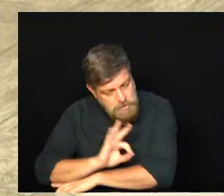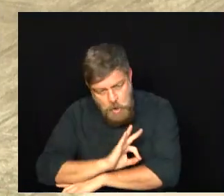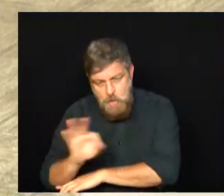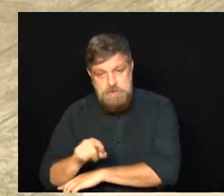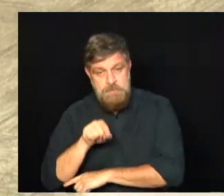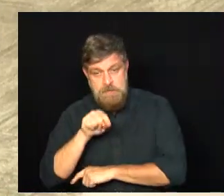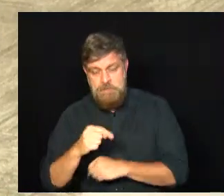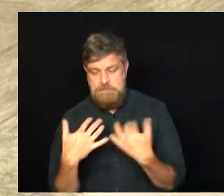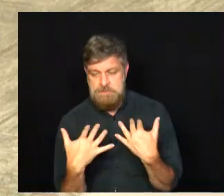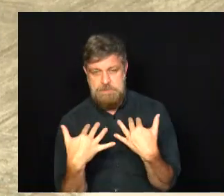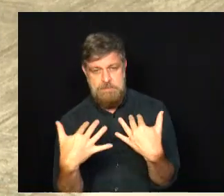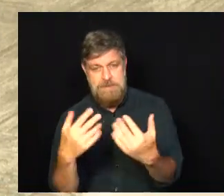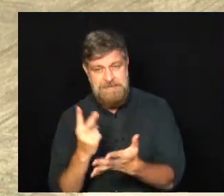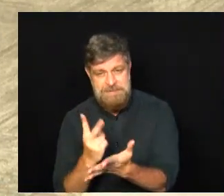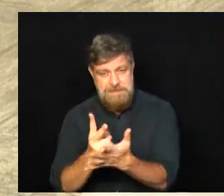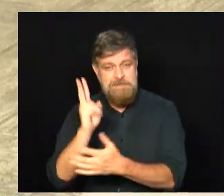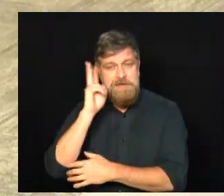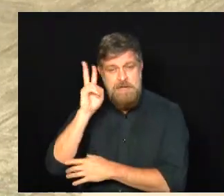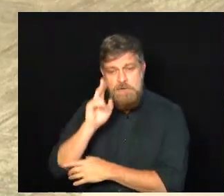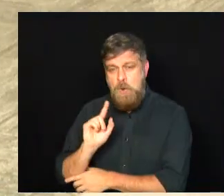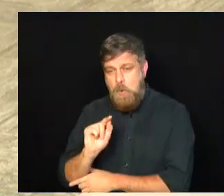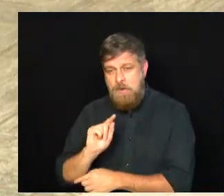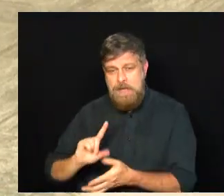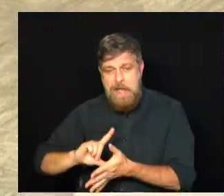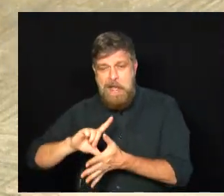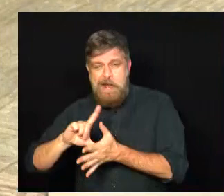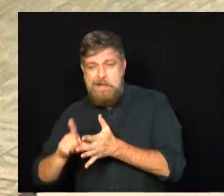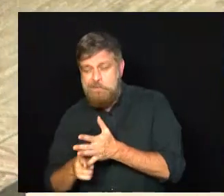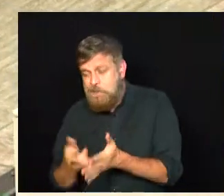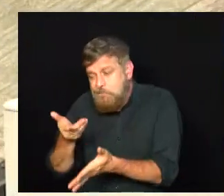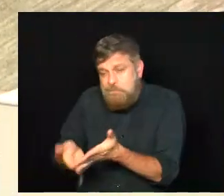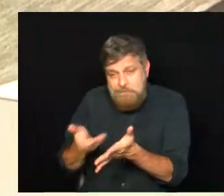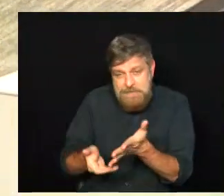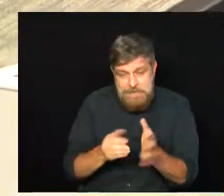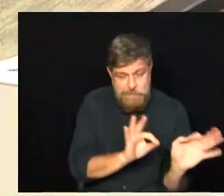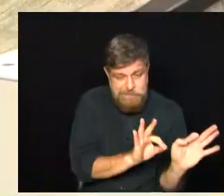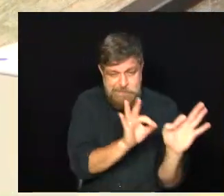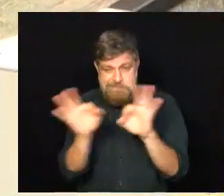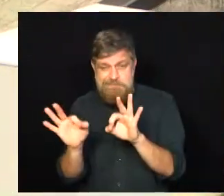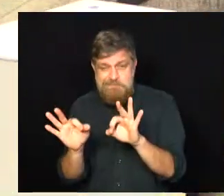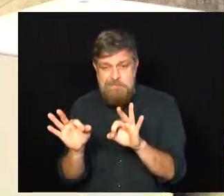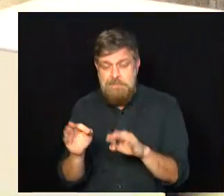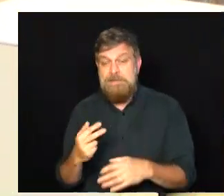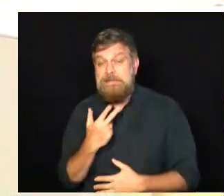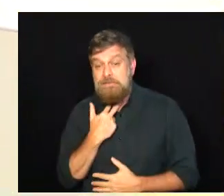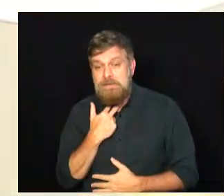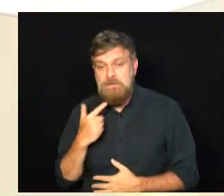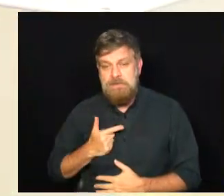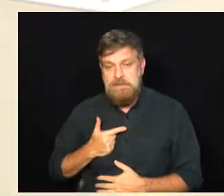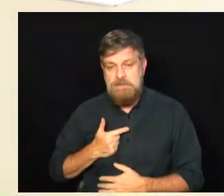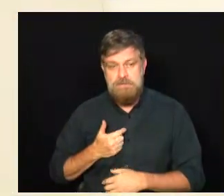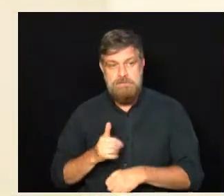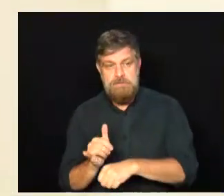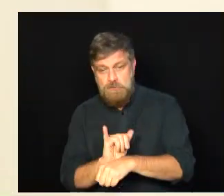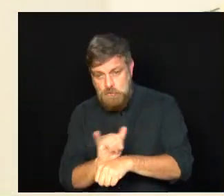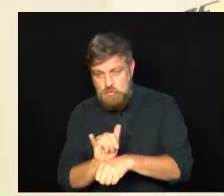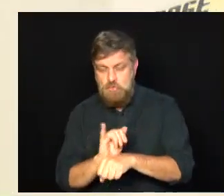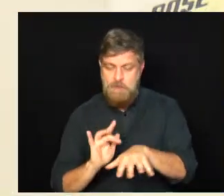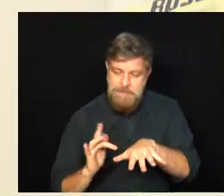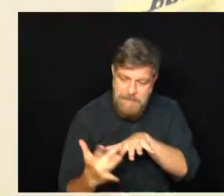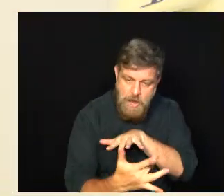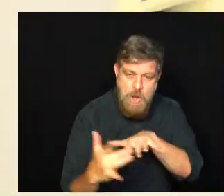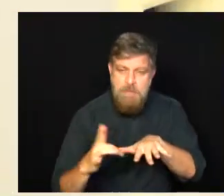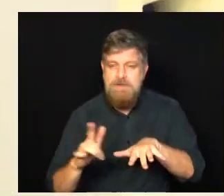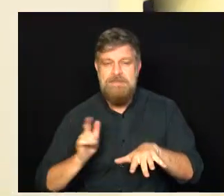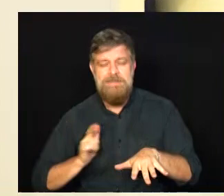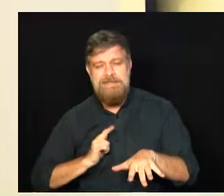aí de casa, sempre lembrando que quem chega depois, não consegue acompanhar toda a reunião, tudo está disponível nas nossas redes sociais, no